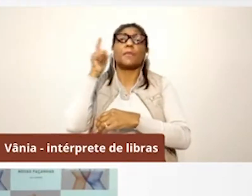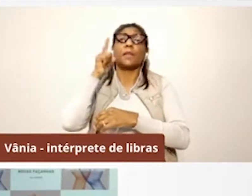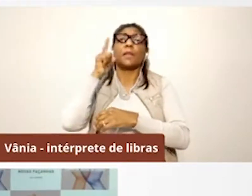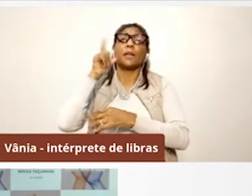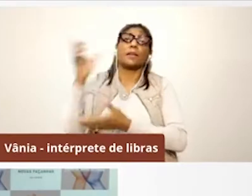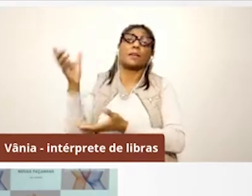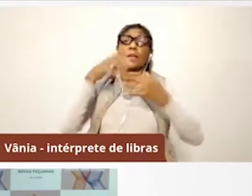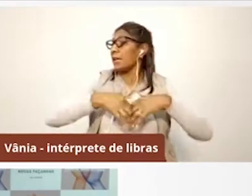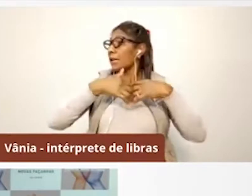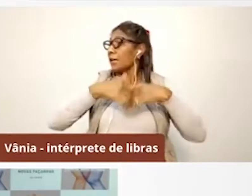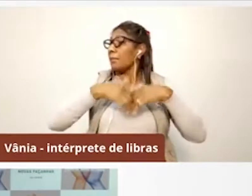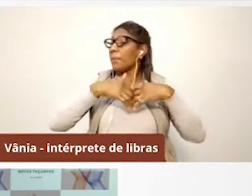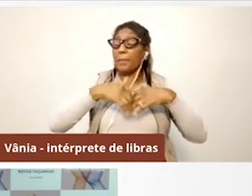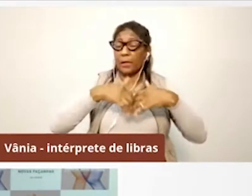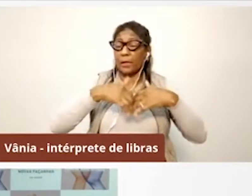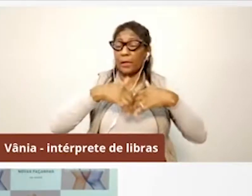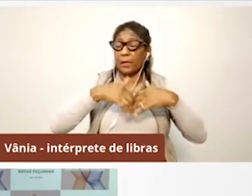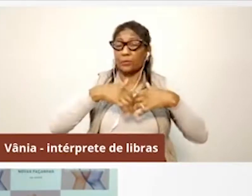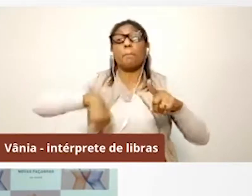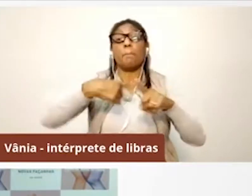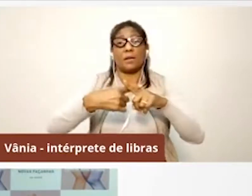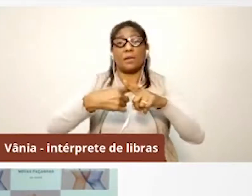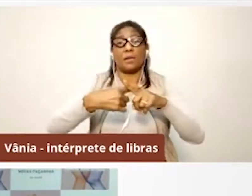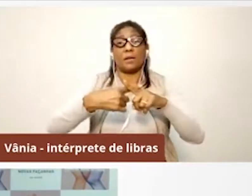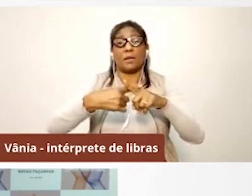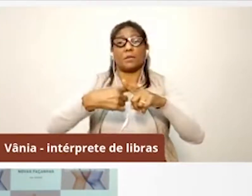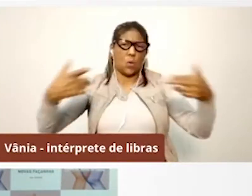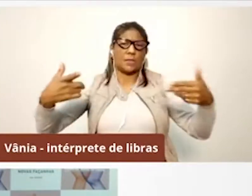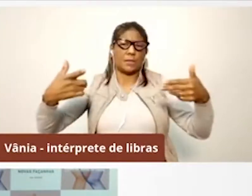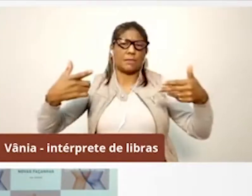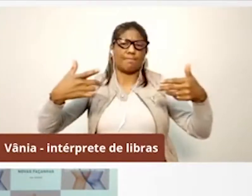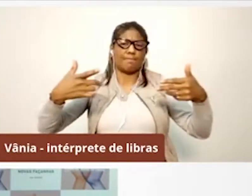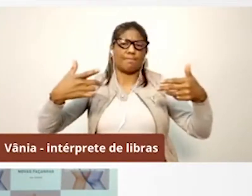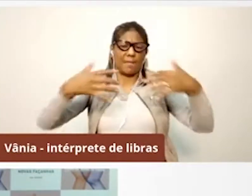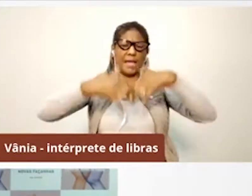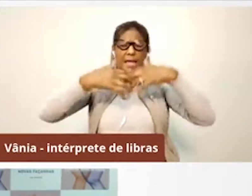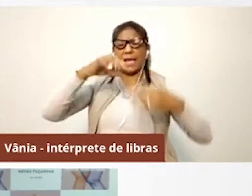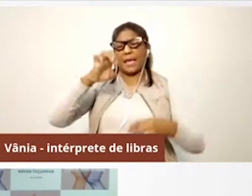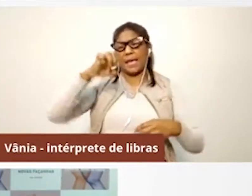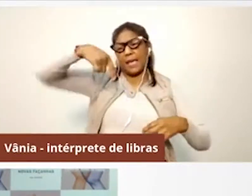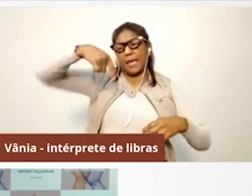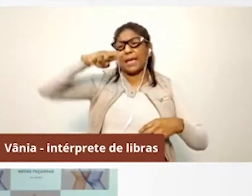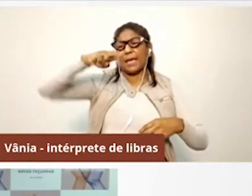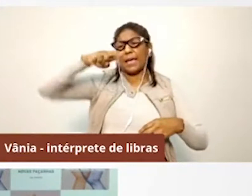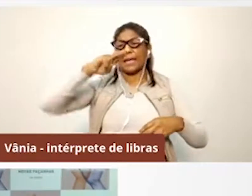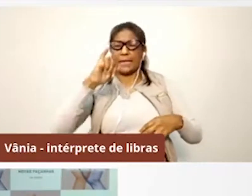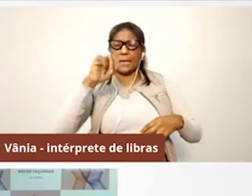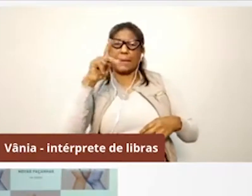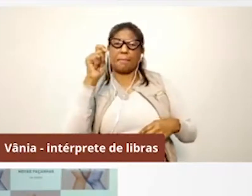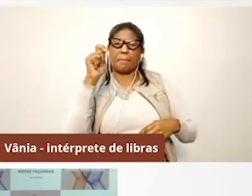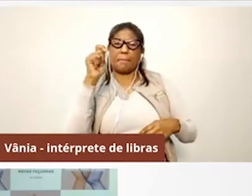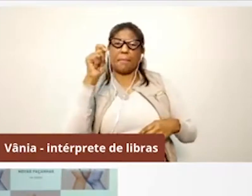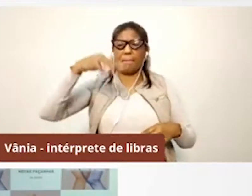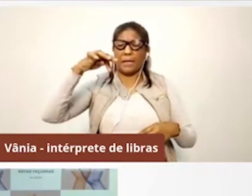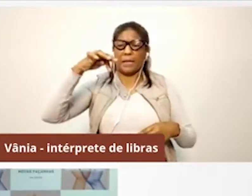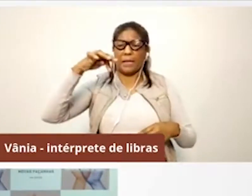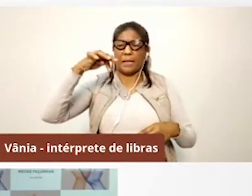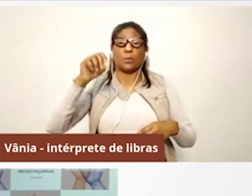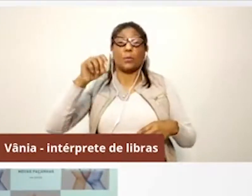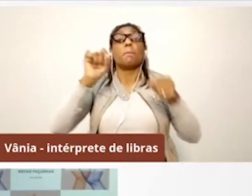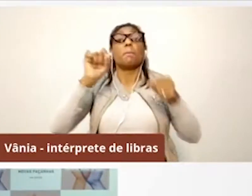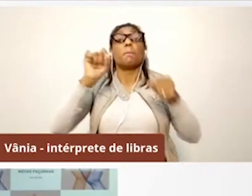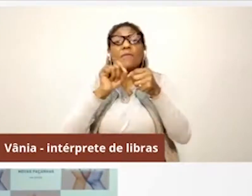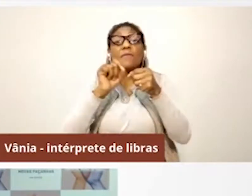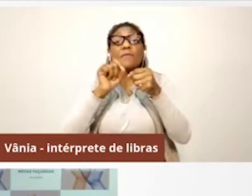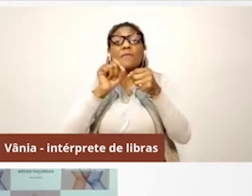dar agilidade na realização do exame, porque hoje é feita de forma manual.